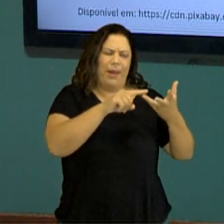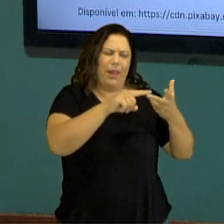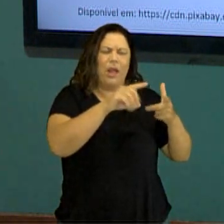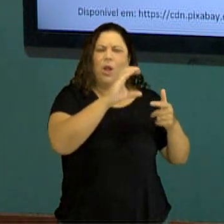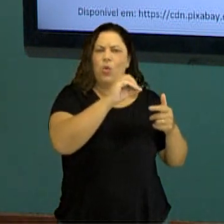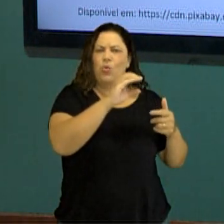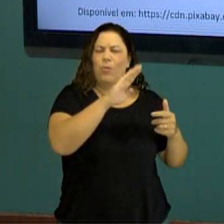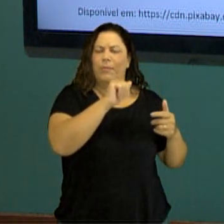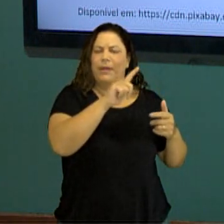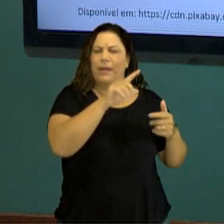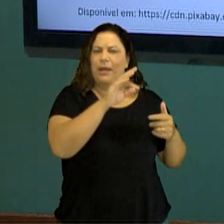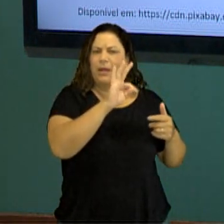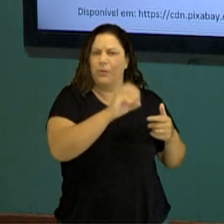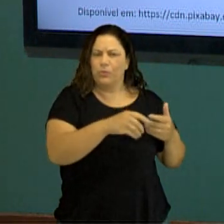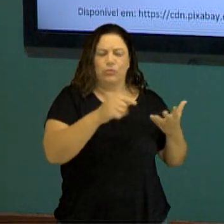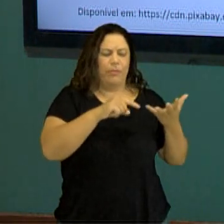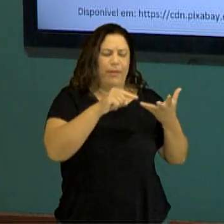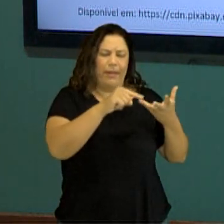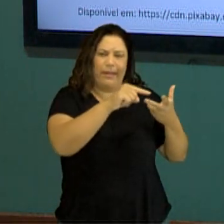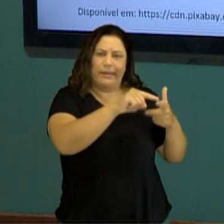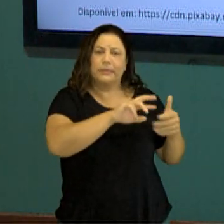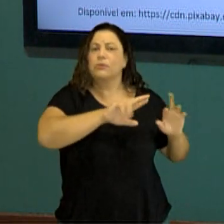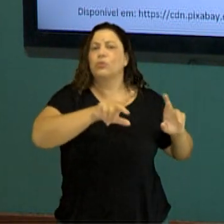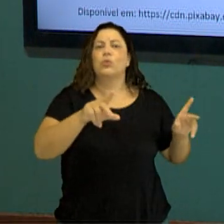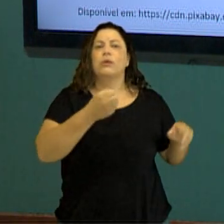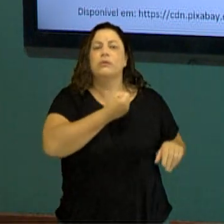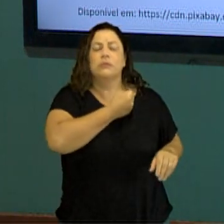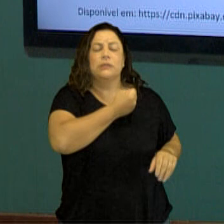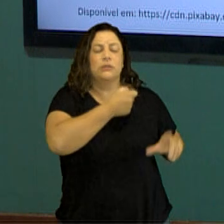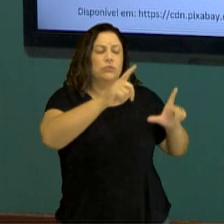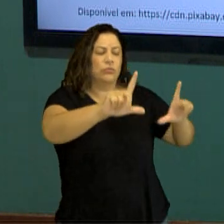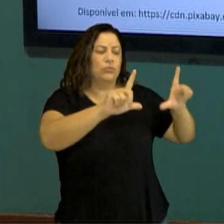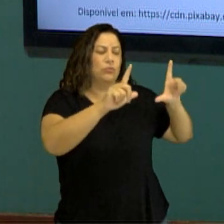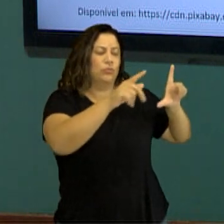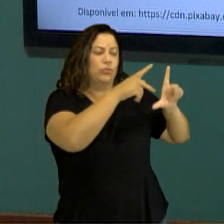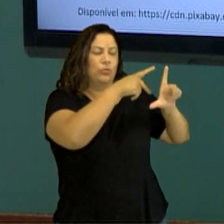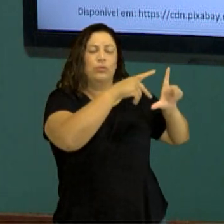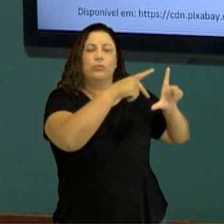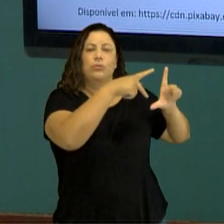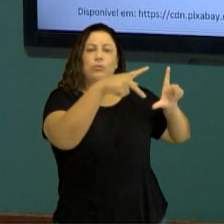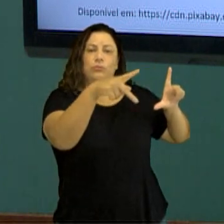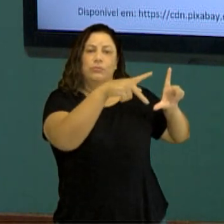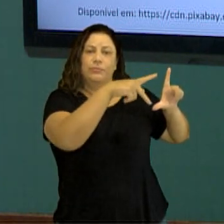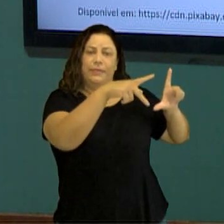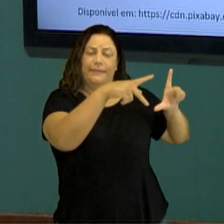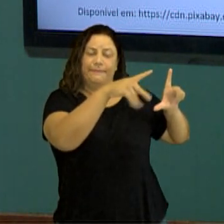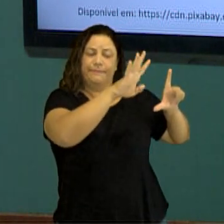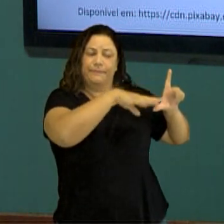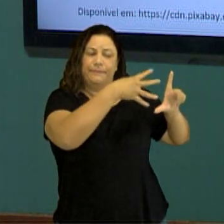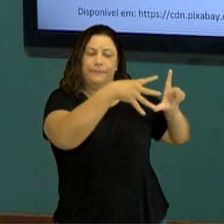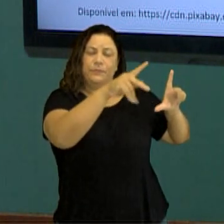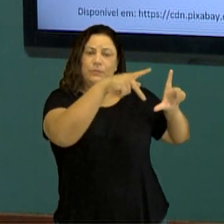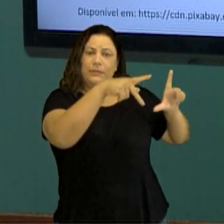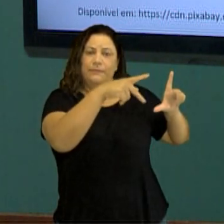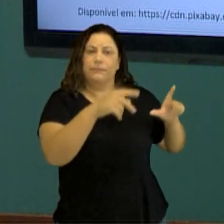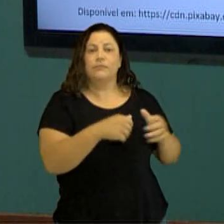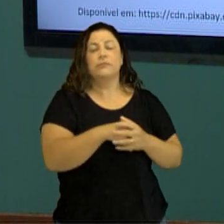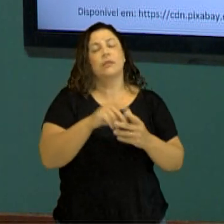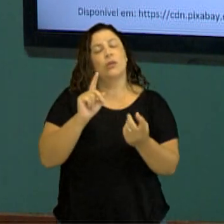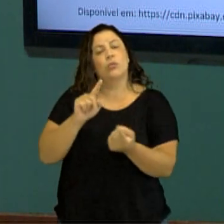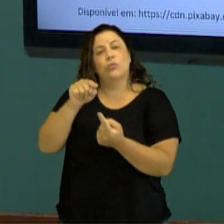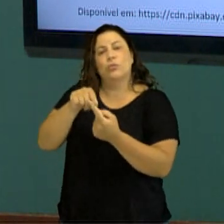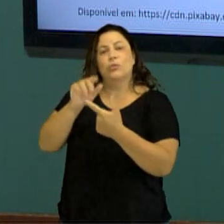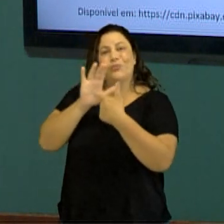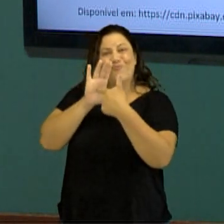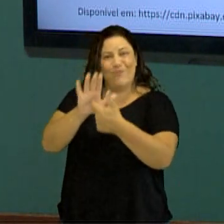atômico destes átomos representados através dos elementos? O número atômico, gente, é o número que identifica o átomo na tabela